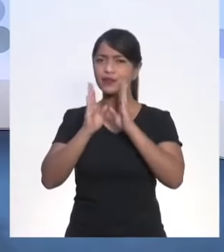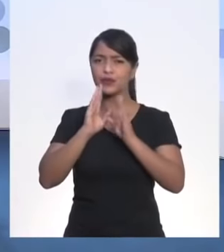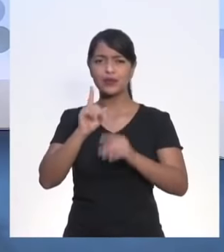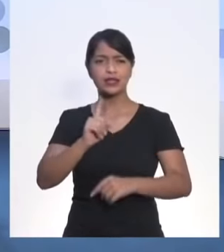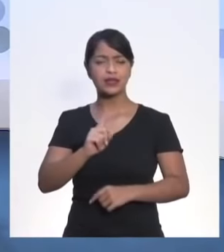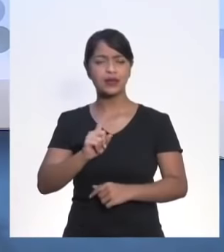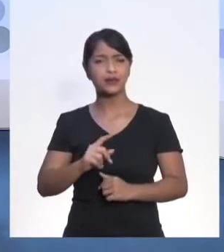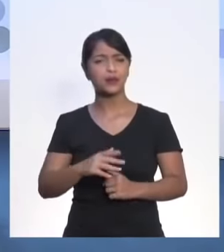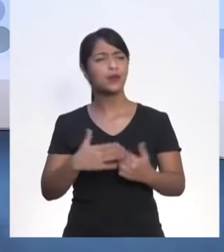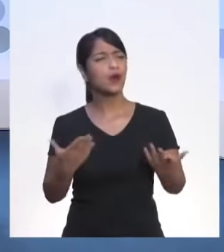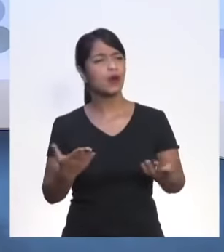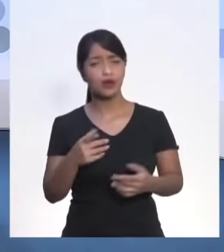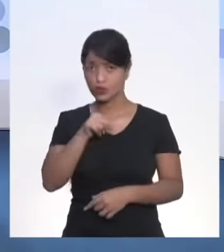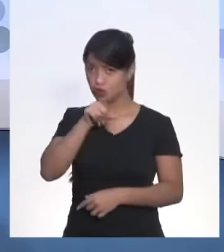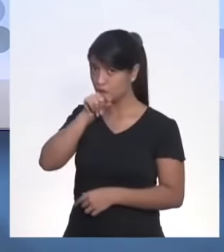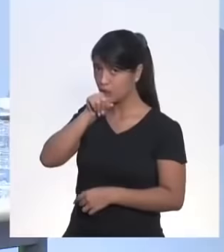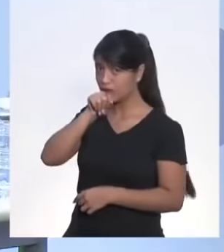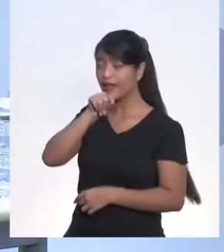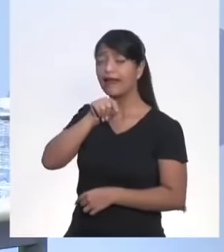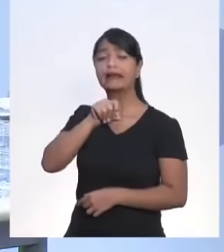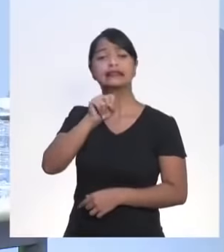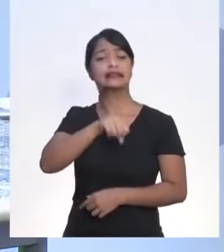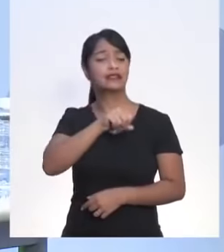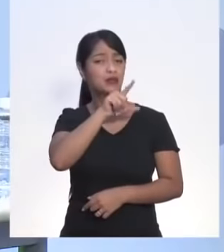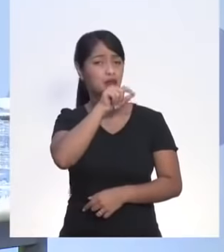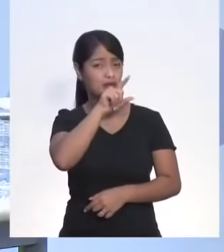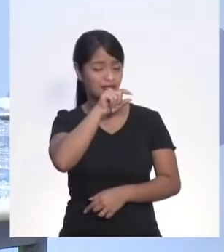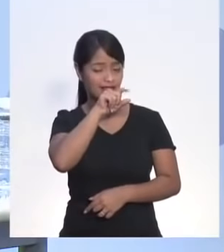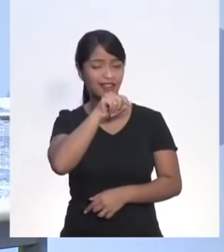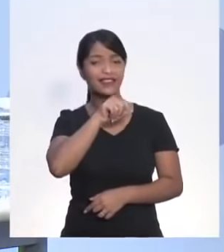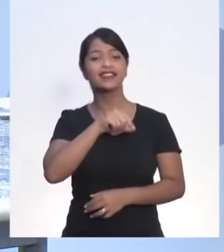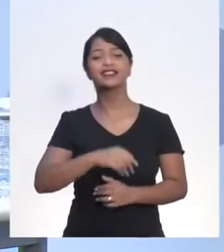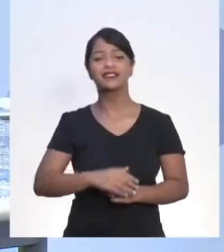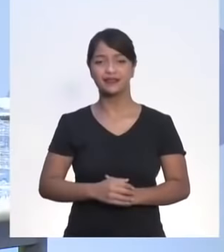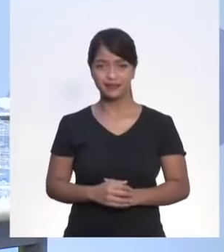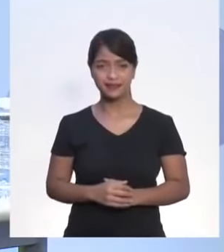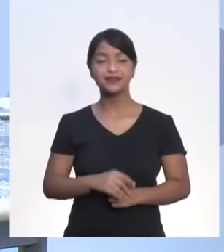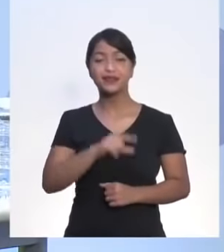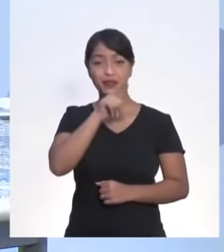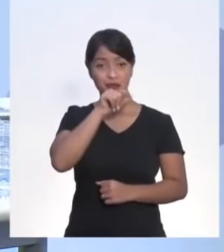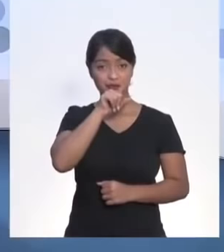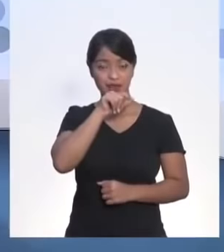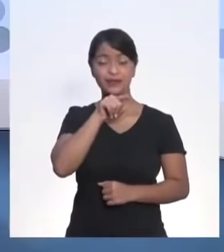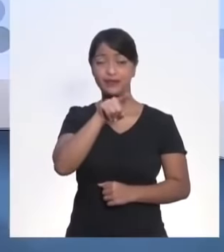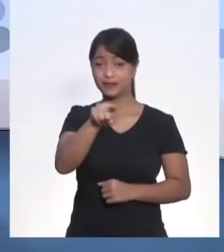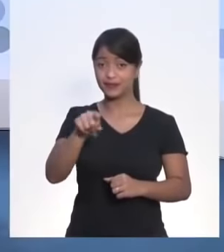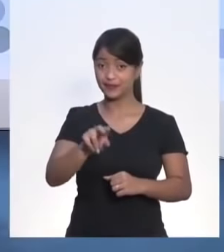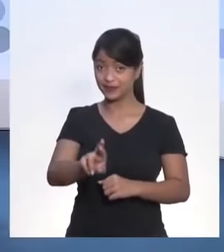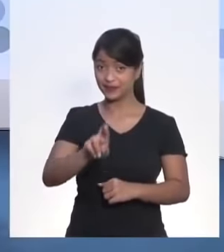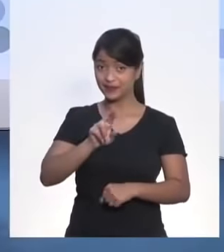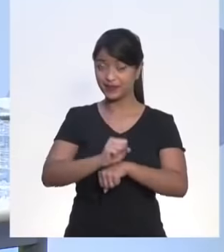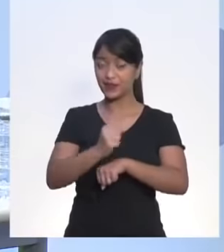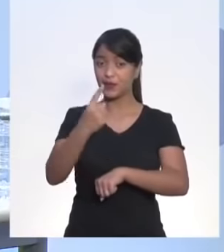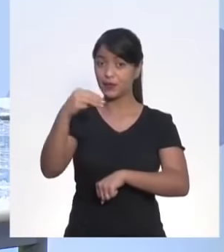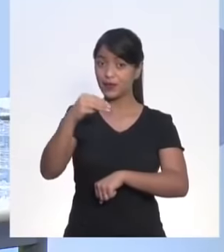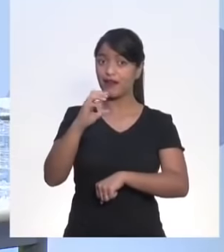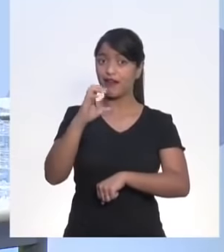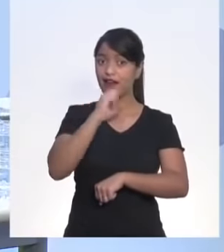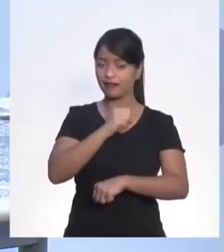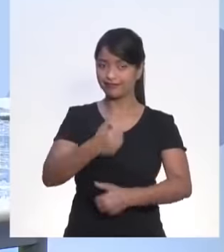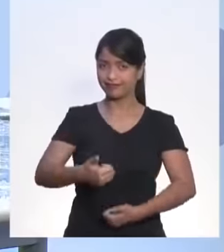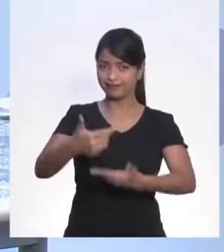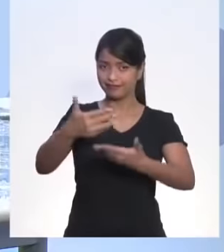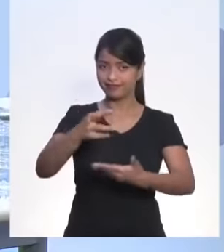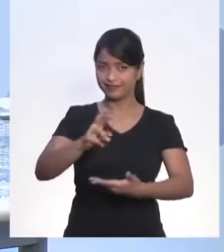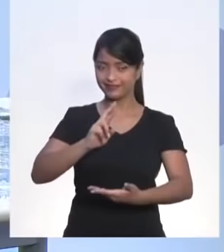Facebook. Ai, gente. Quem, qual? Twitter. Twitter. Aê. Esse trem aí, Twitter. Então, bora lá. Responde aí para Pro. Um minutinho, tá? Para subir as